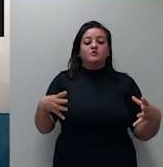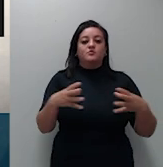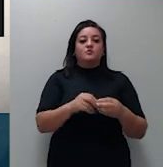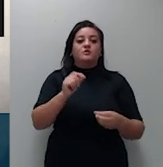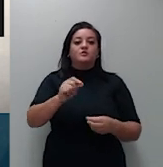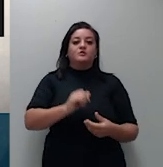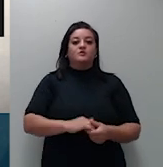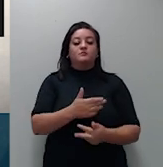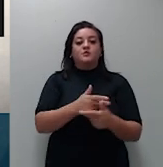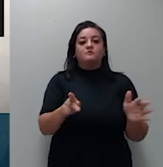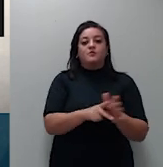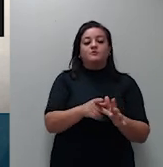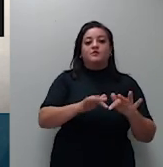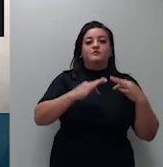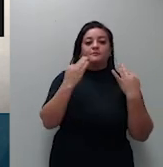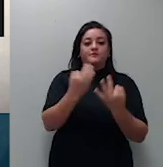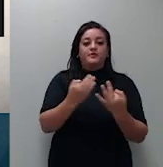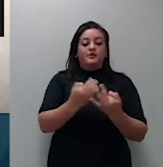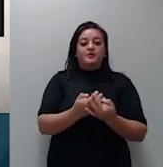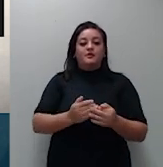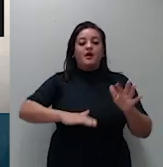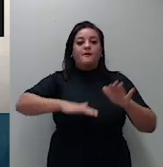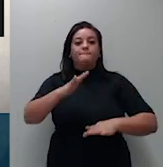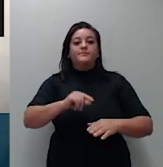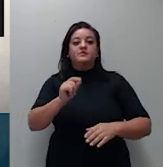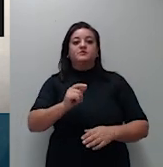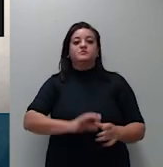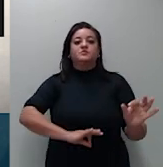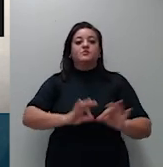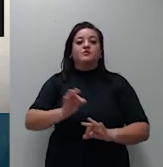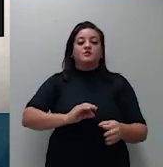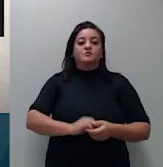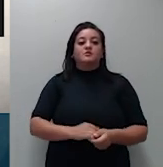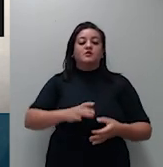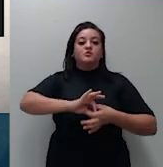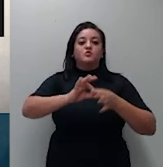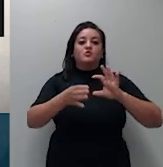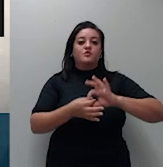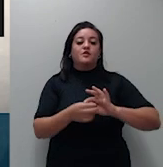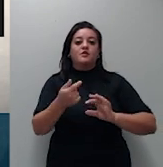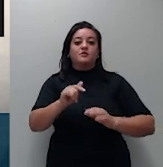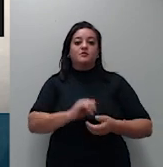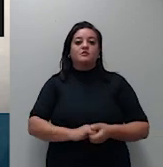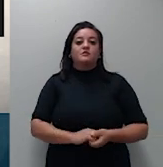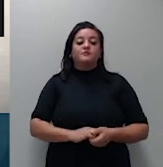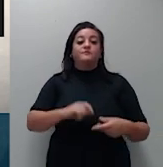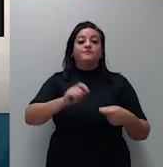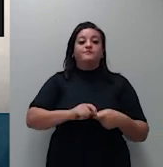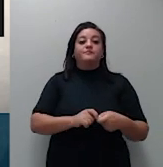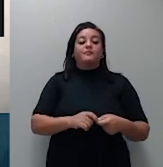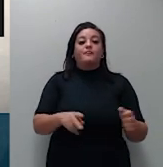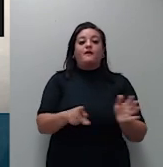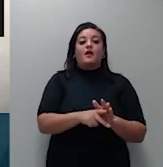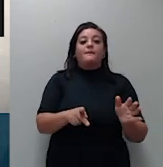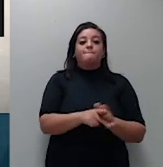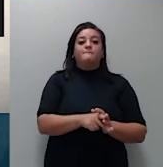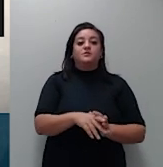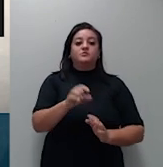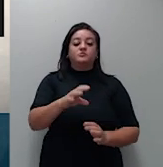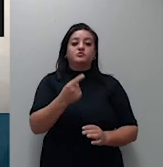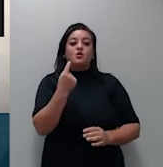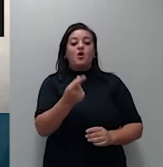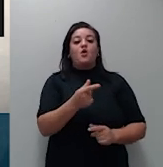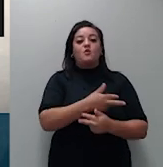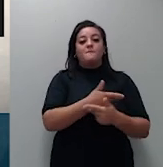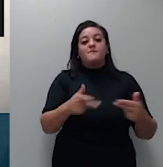voluntário apesar de ser instituído no contexto em que um chifre do seja proprietário de apenas um bem imóvel